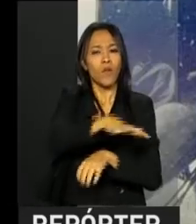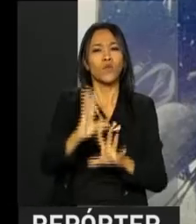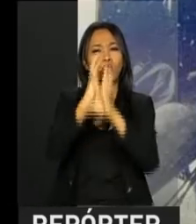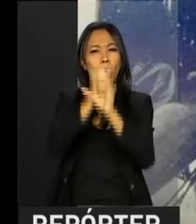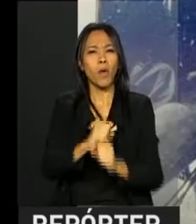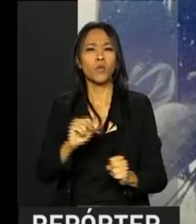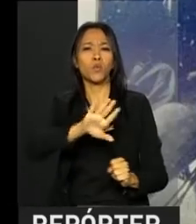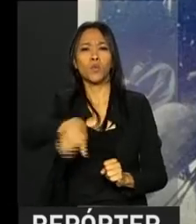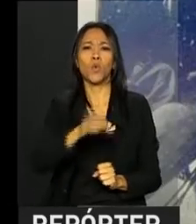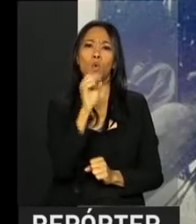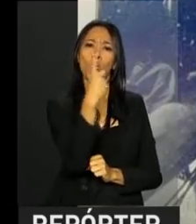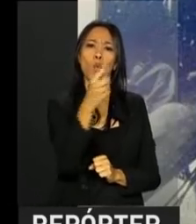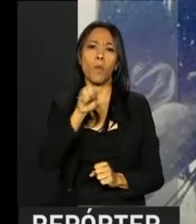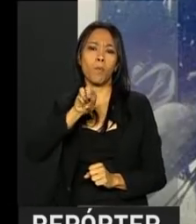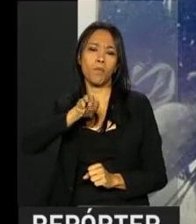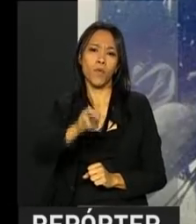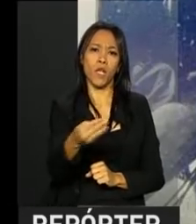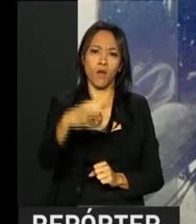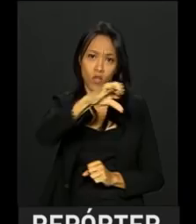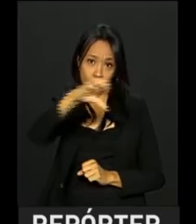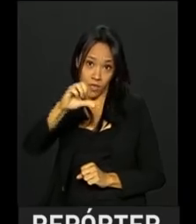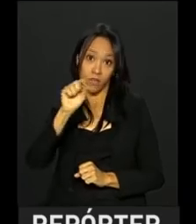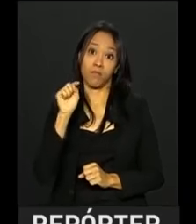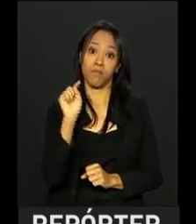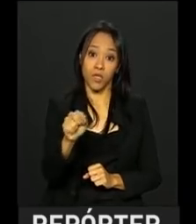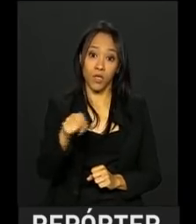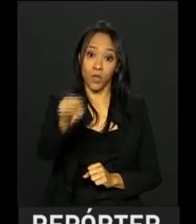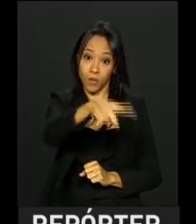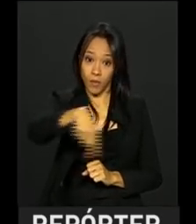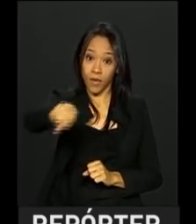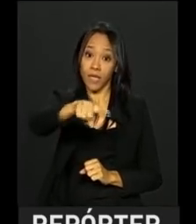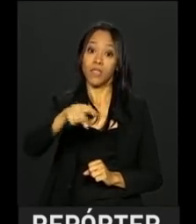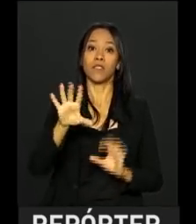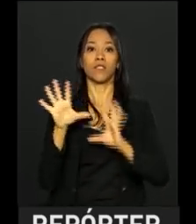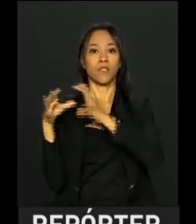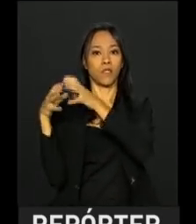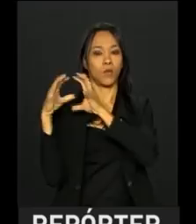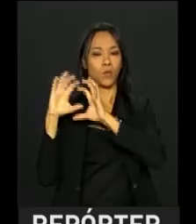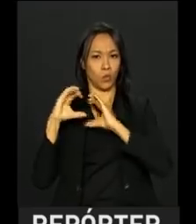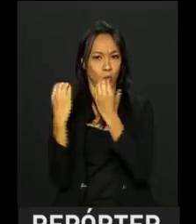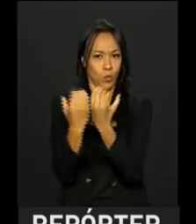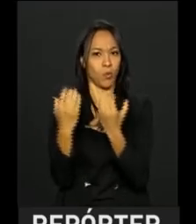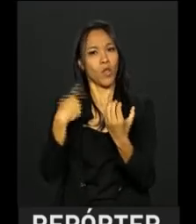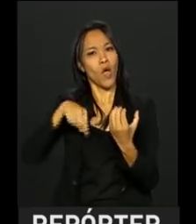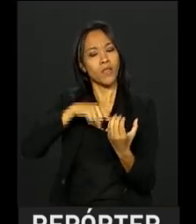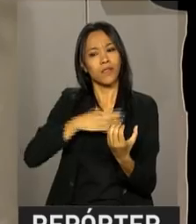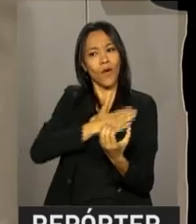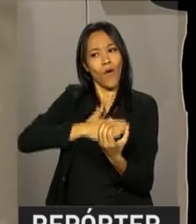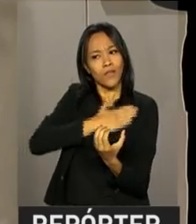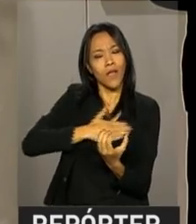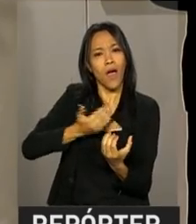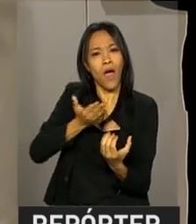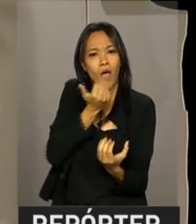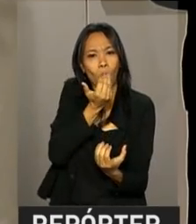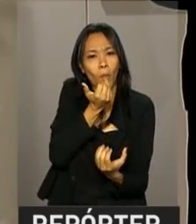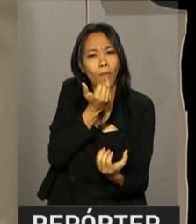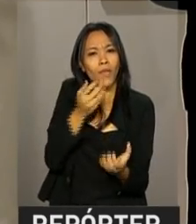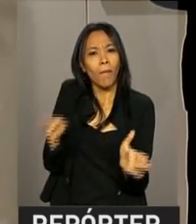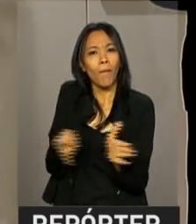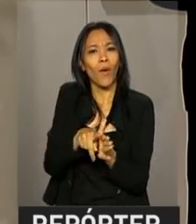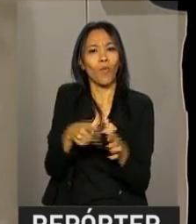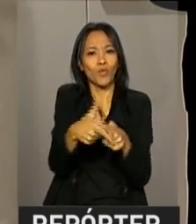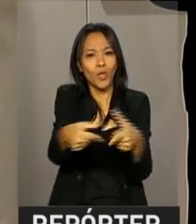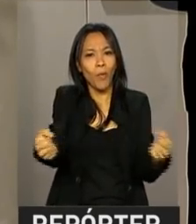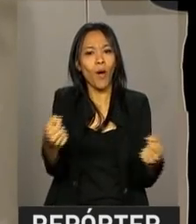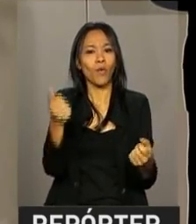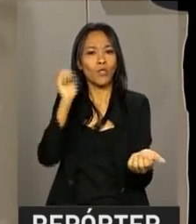1 milhão e 900 mil. Com os Nikkeis, como são chamados, nós brasileiros aprendemos a gostar da culinária japonesa e a